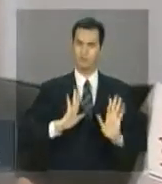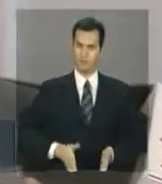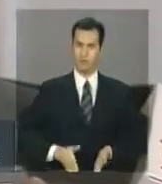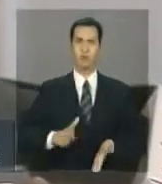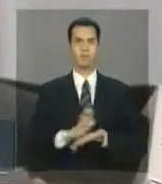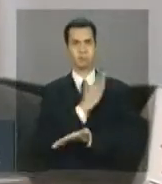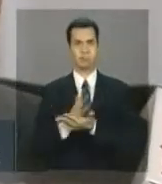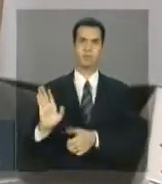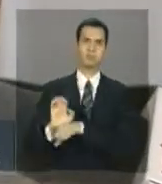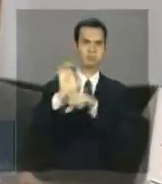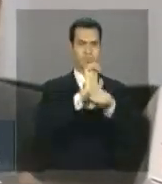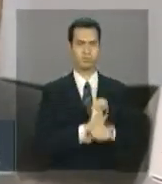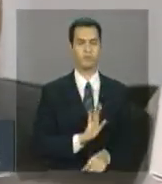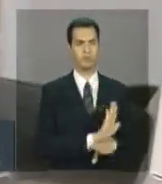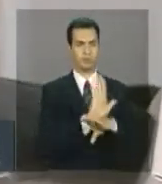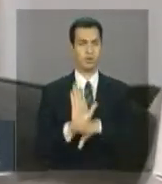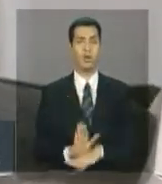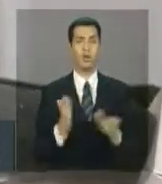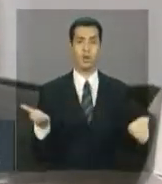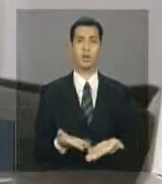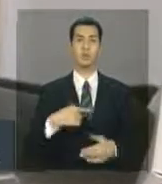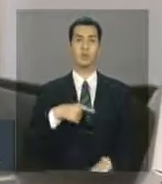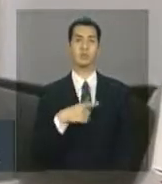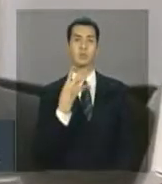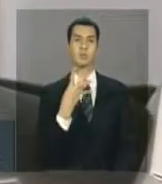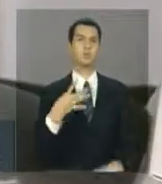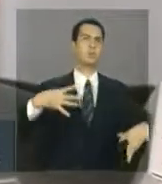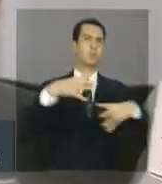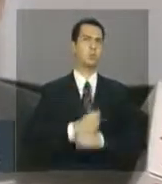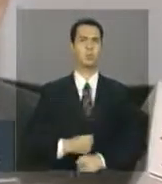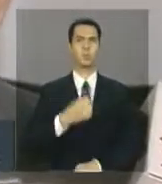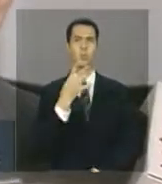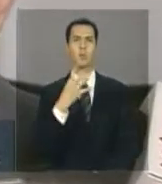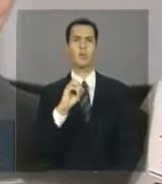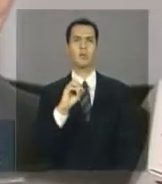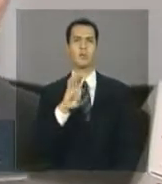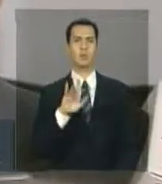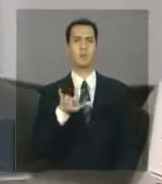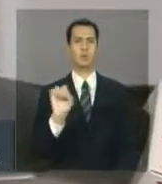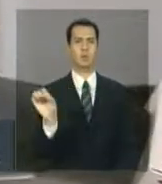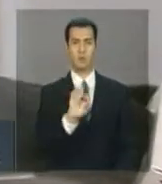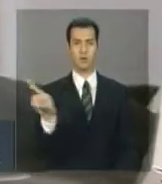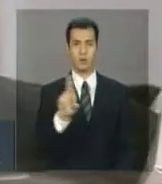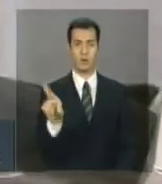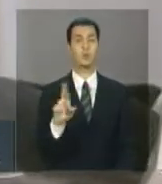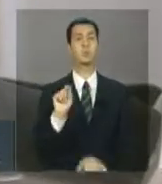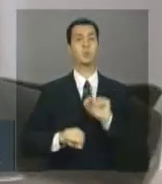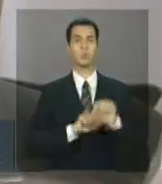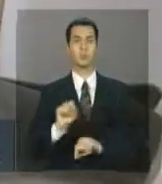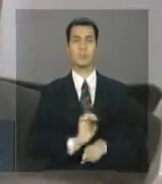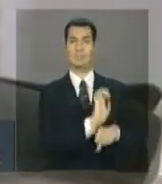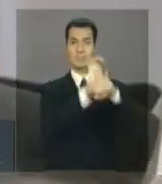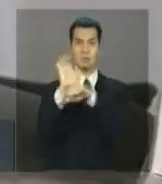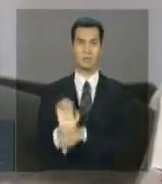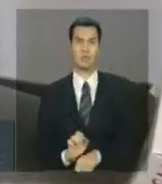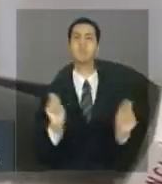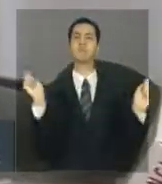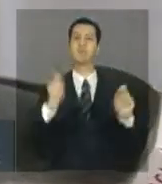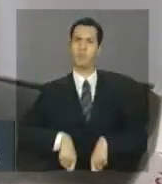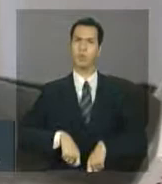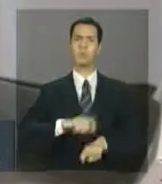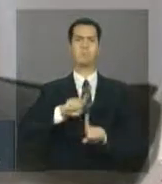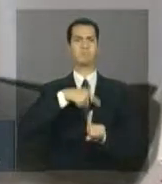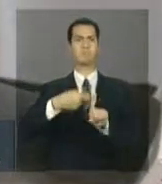estamos praticamente com 40 bilhões de liberações para que os estados implementem projetos